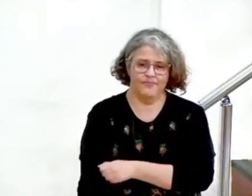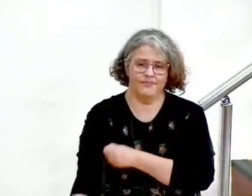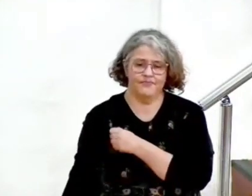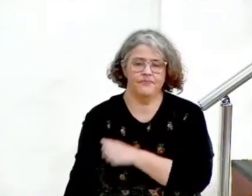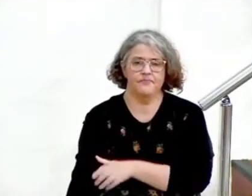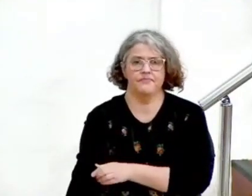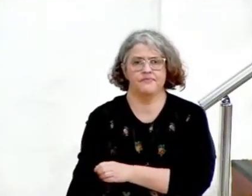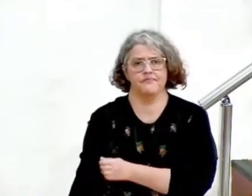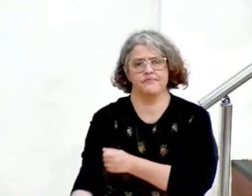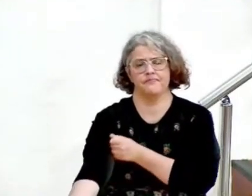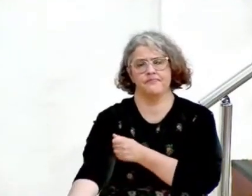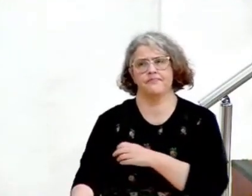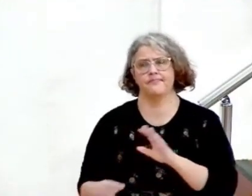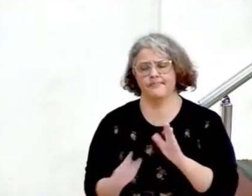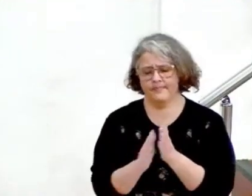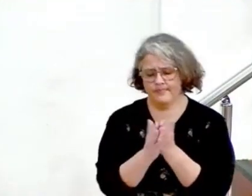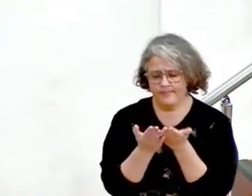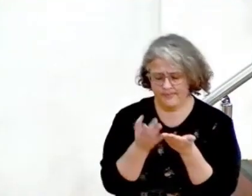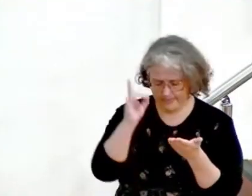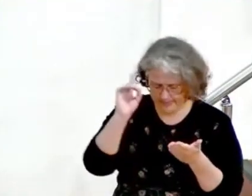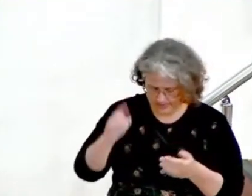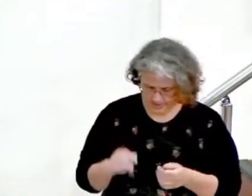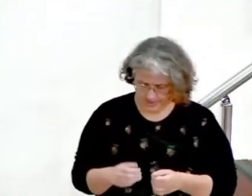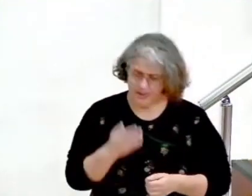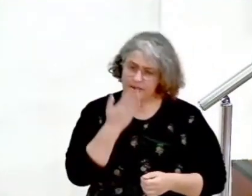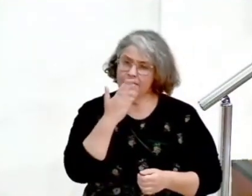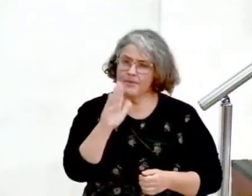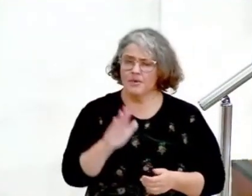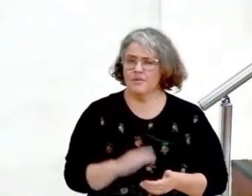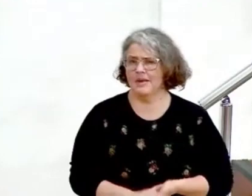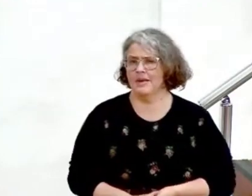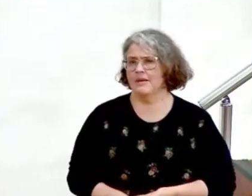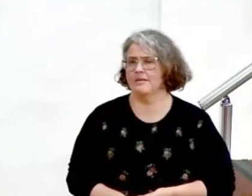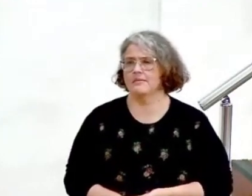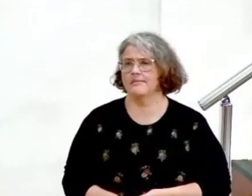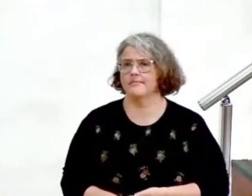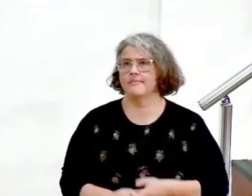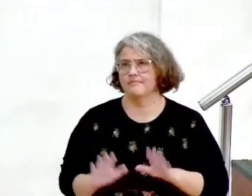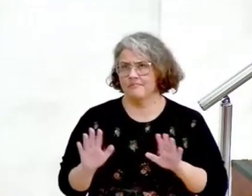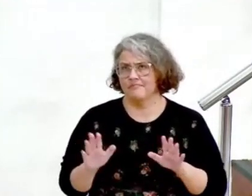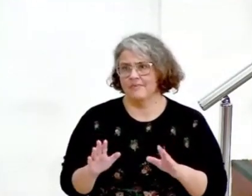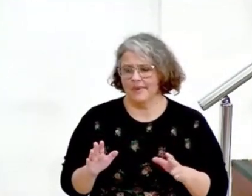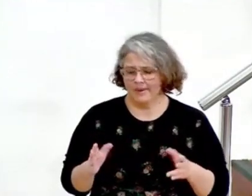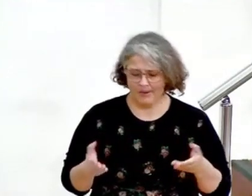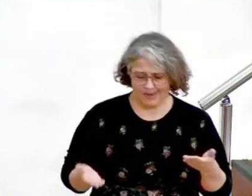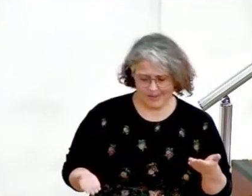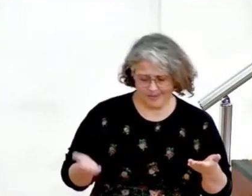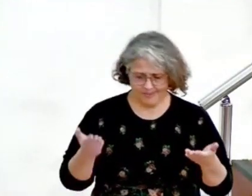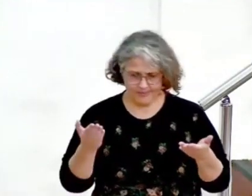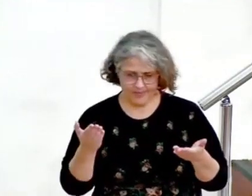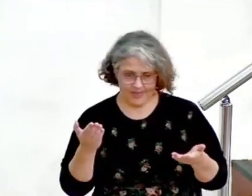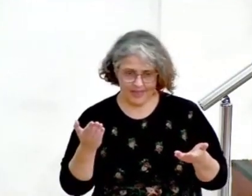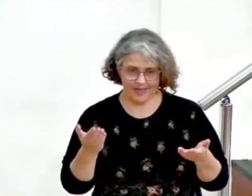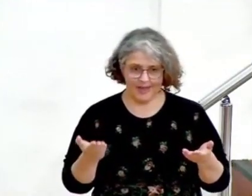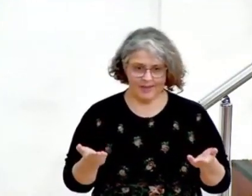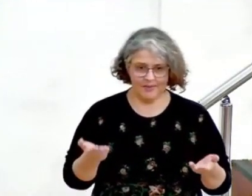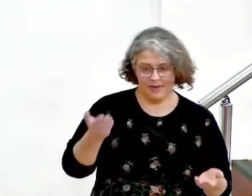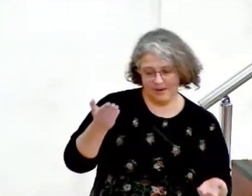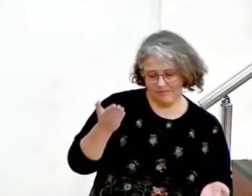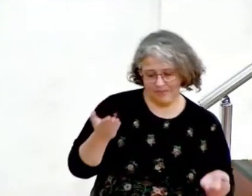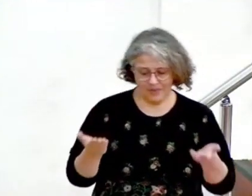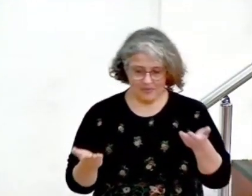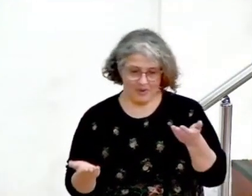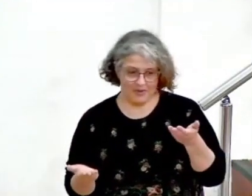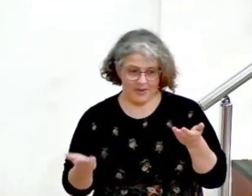pensar que a promessa, de certo modo, ela traz um paradoxo para a nossa vida? Nós, seres